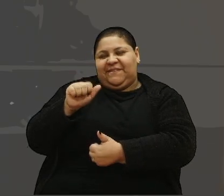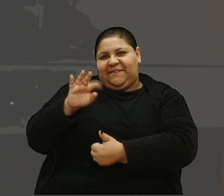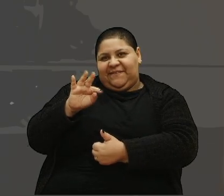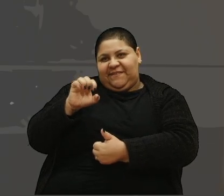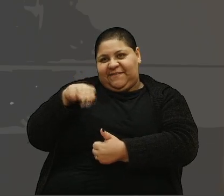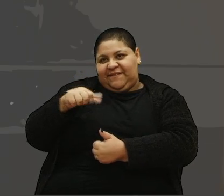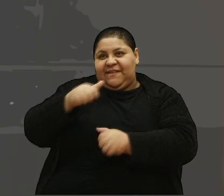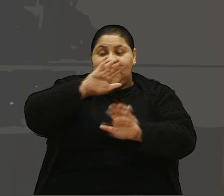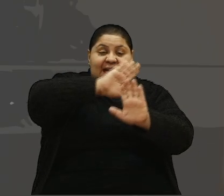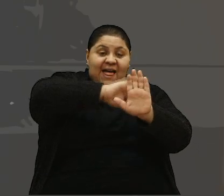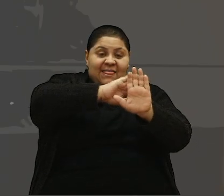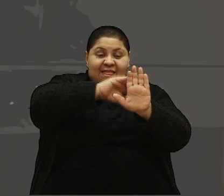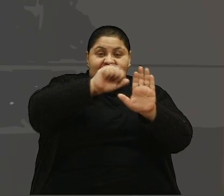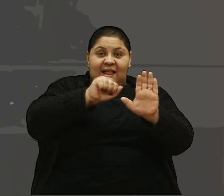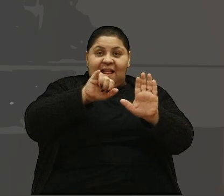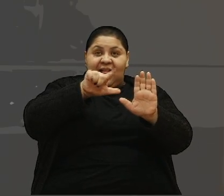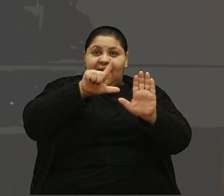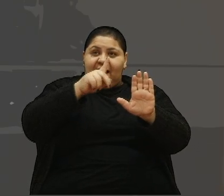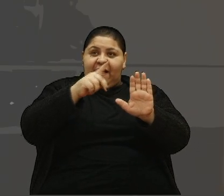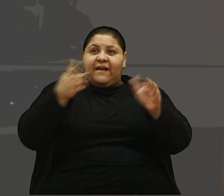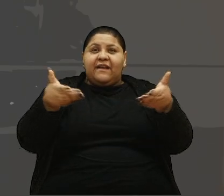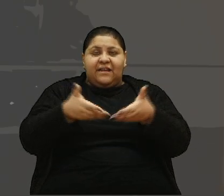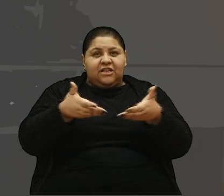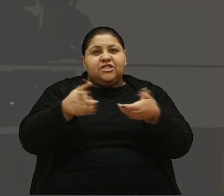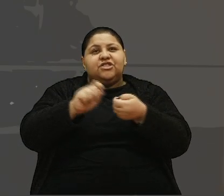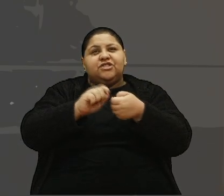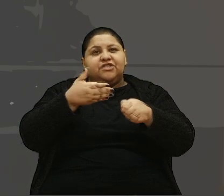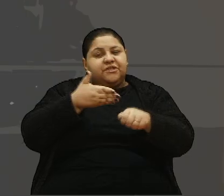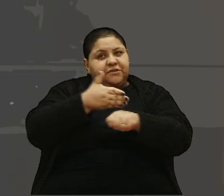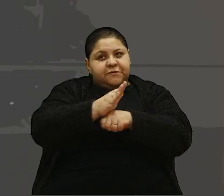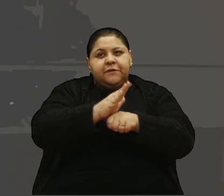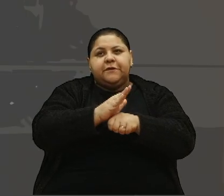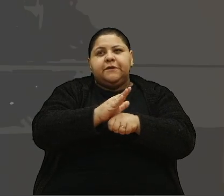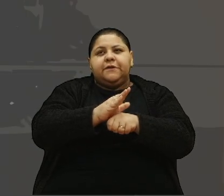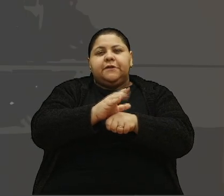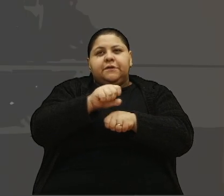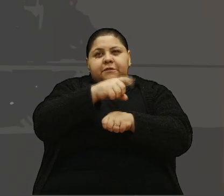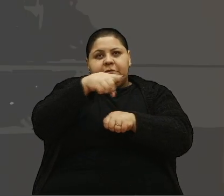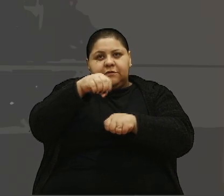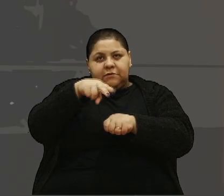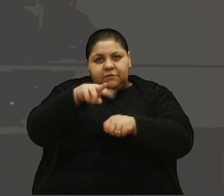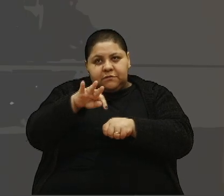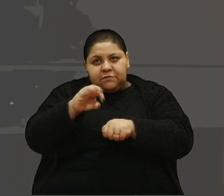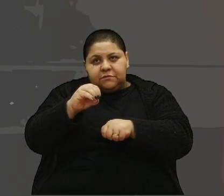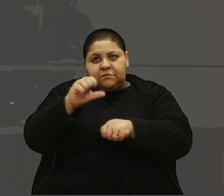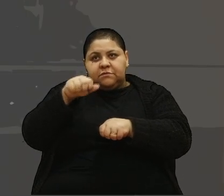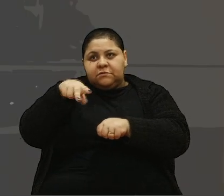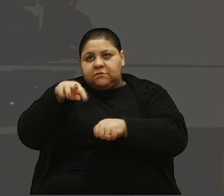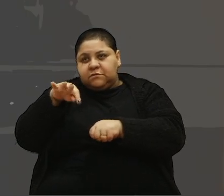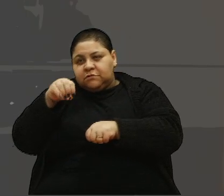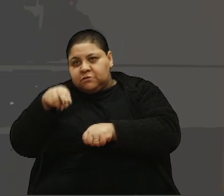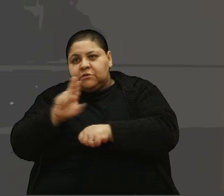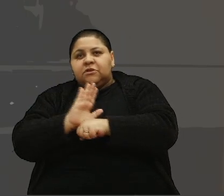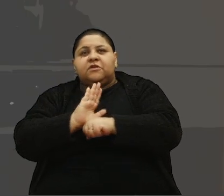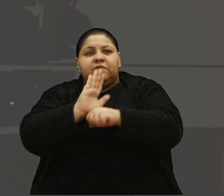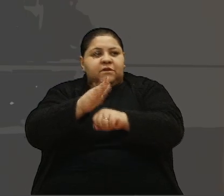atrás da Silpa, ou seja, já pertence a São Bernardo, Santo Antônio, que vai beneficiar a criança do Vila IP,